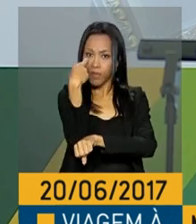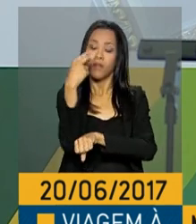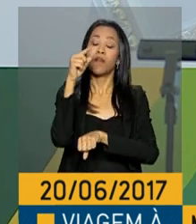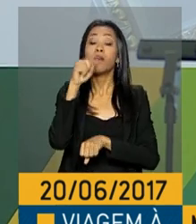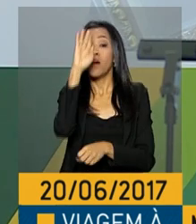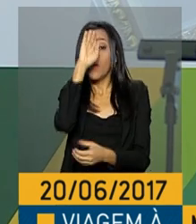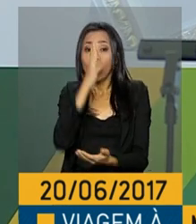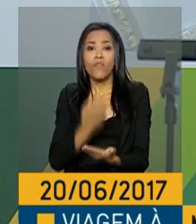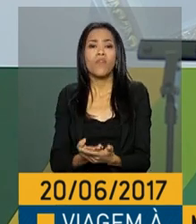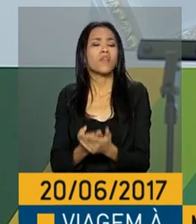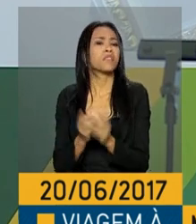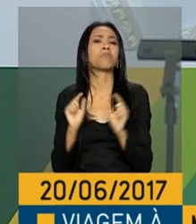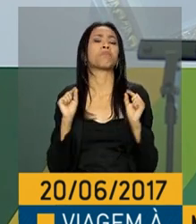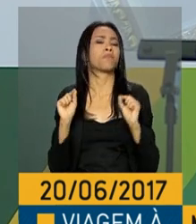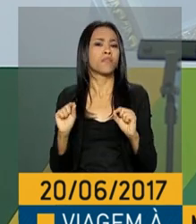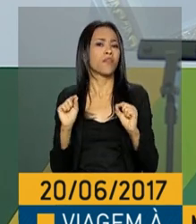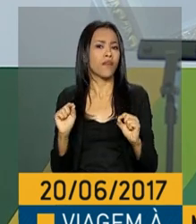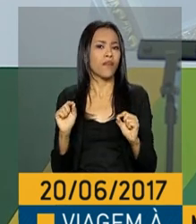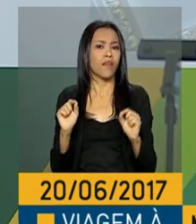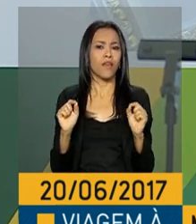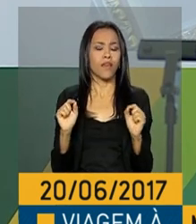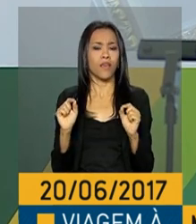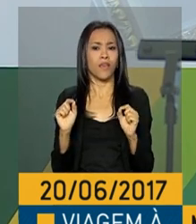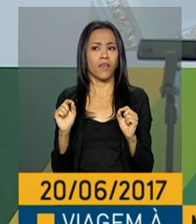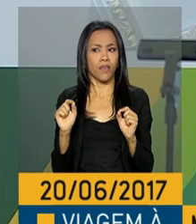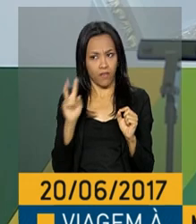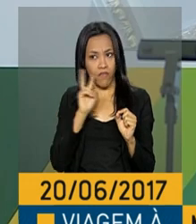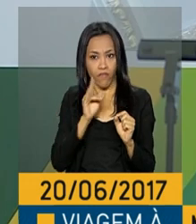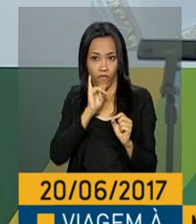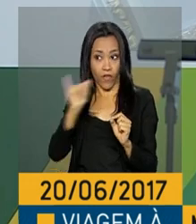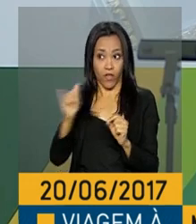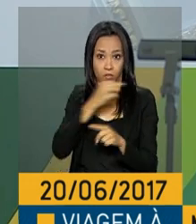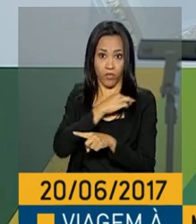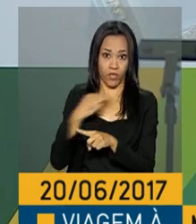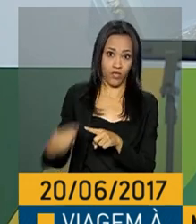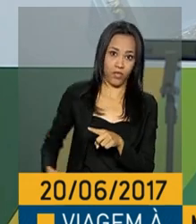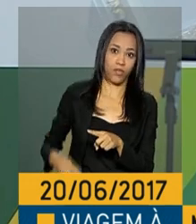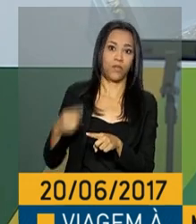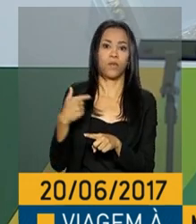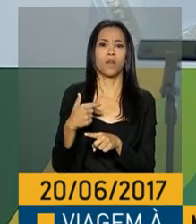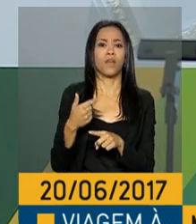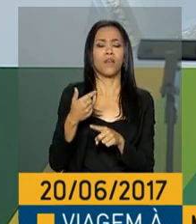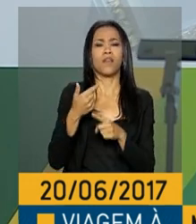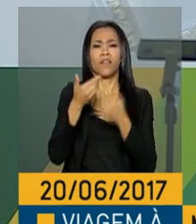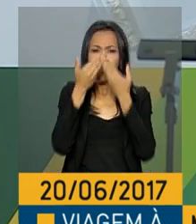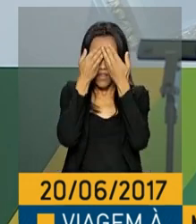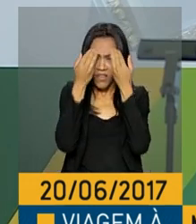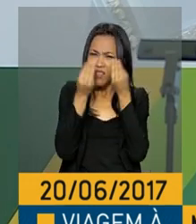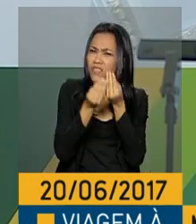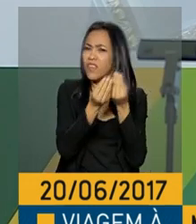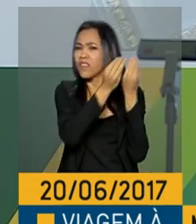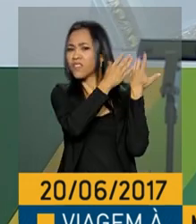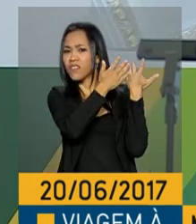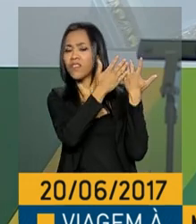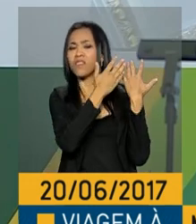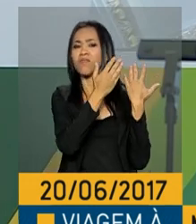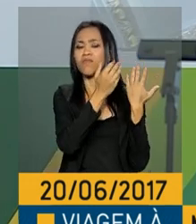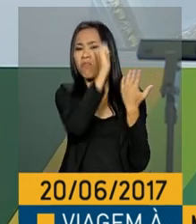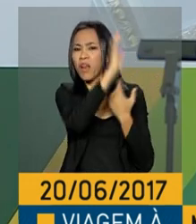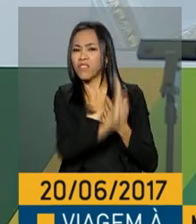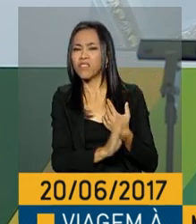confiança de quem vê o Brasil, senhor ministro, deixando para trás a mais aguda crise